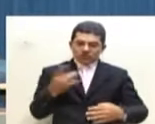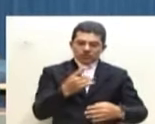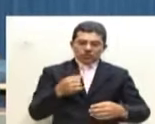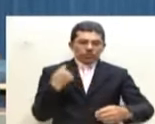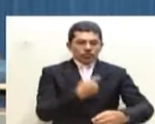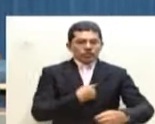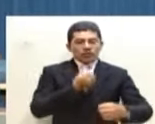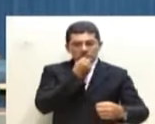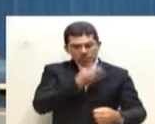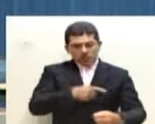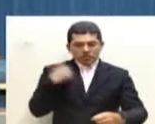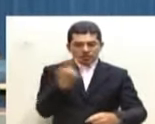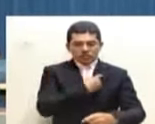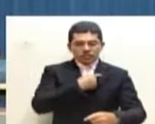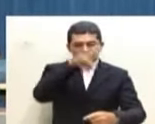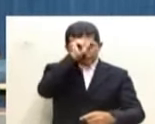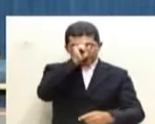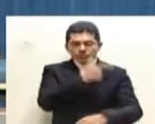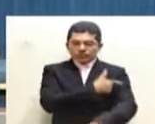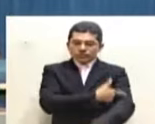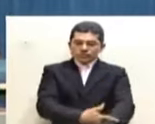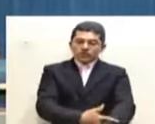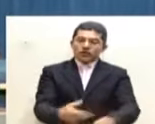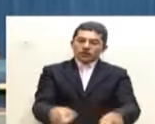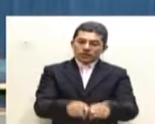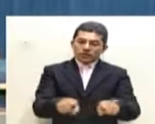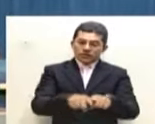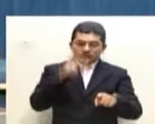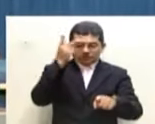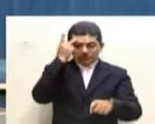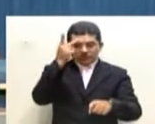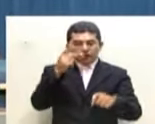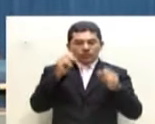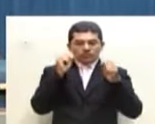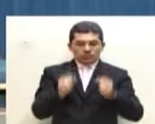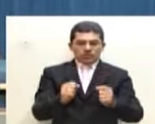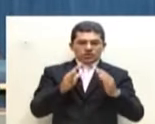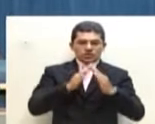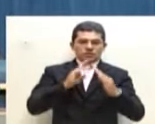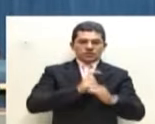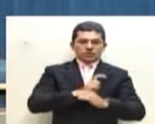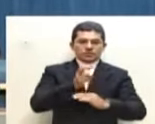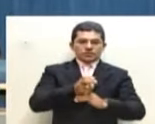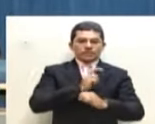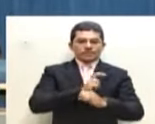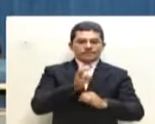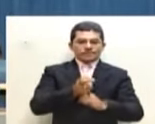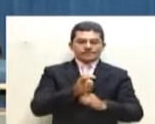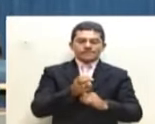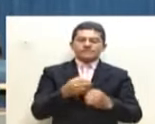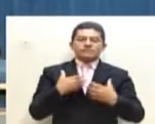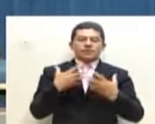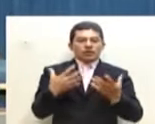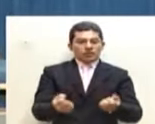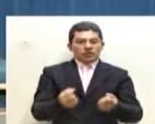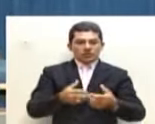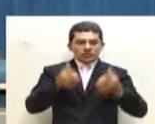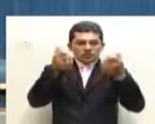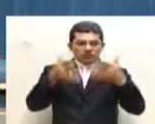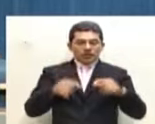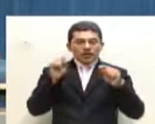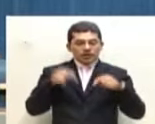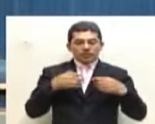nós e, acima de tudo, fez bem para o poder legislativo do Estado do Amazonas. Então, eu quero deixar aqui meu